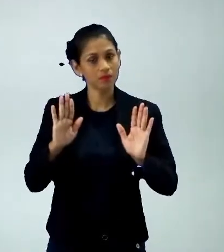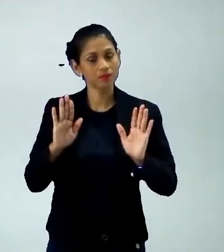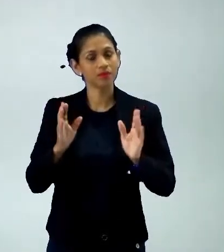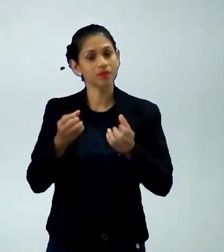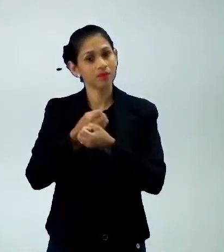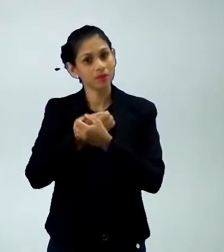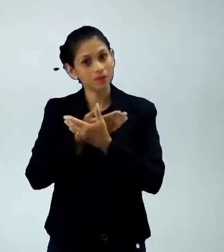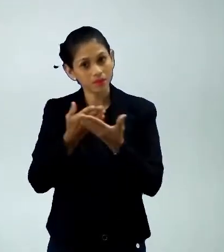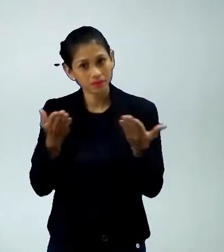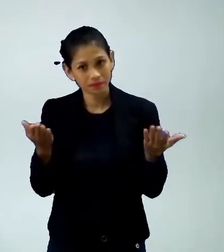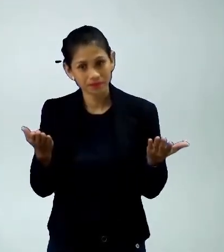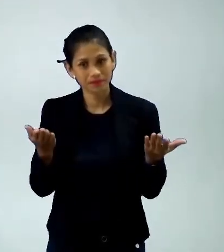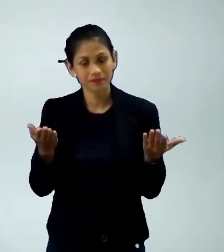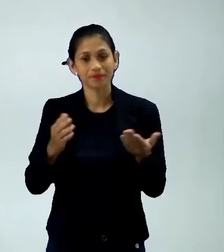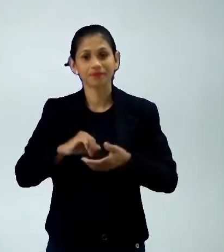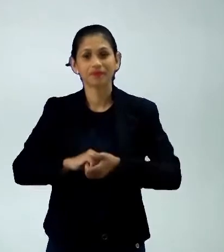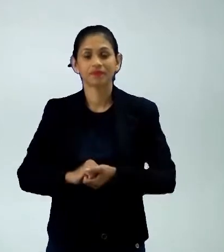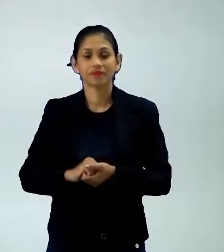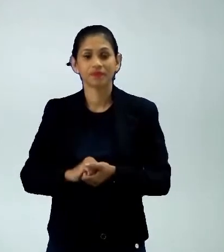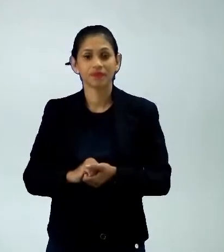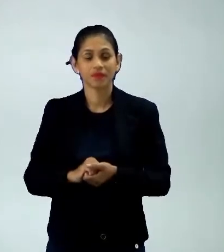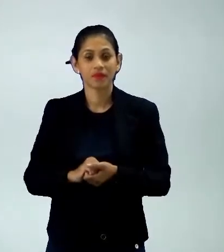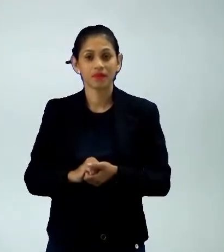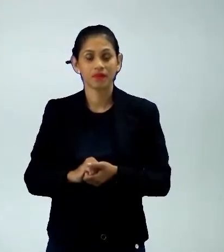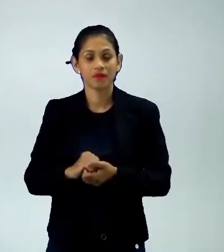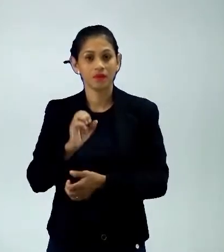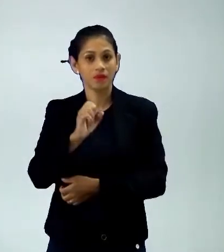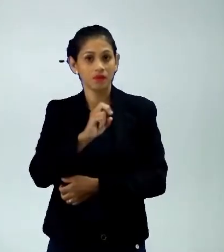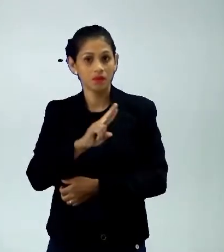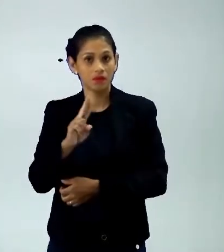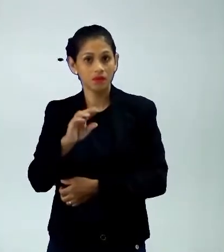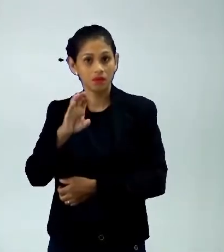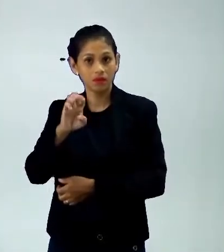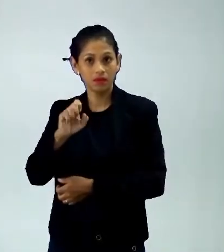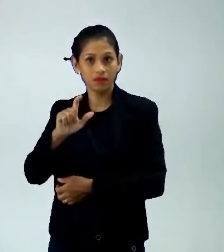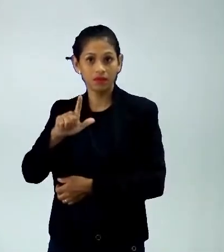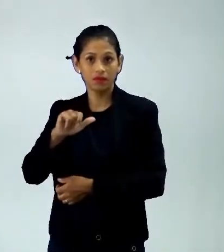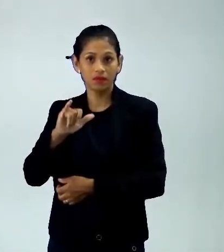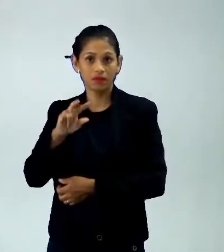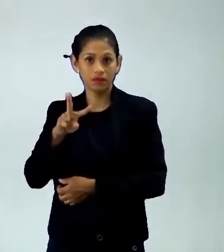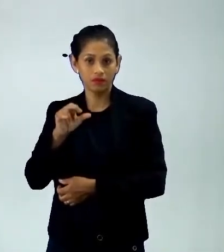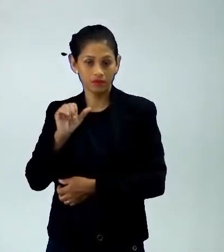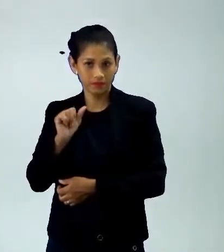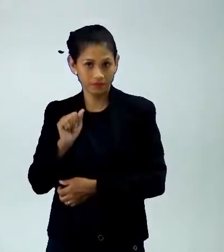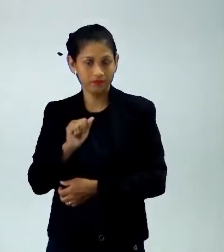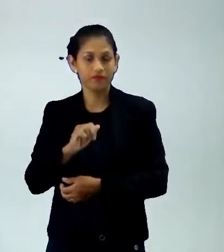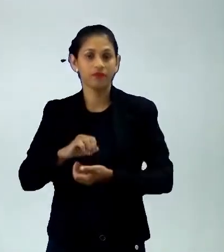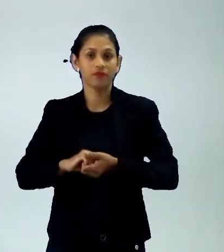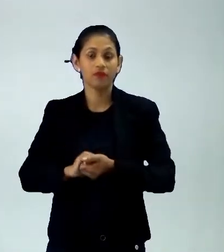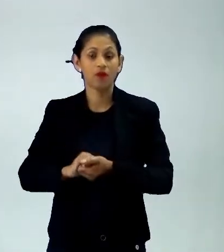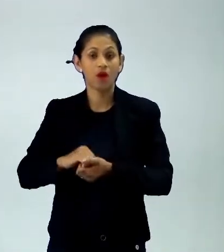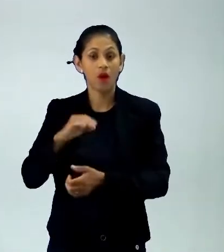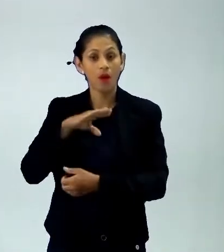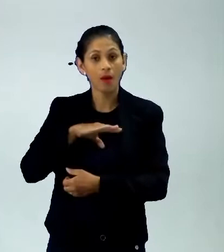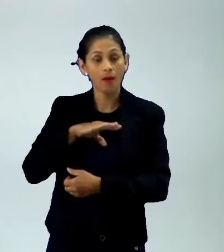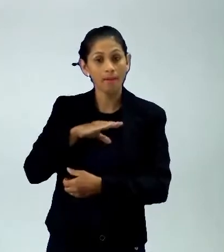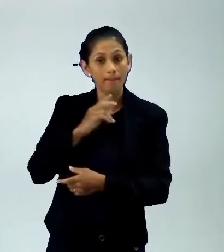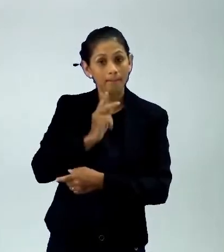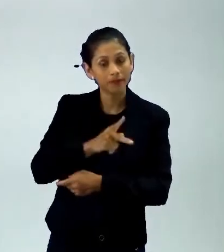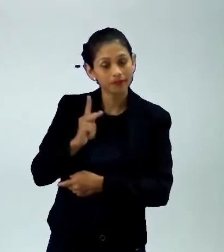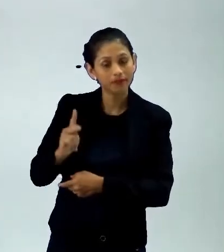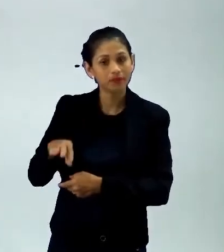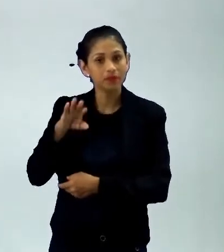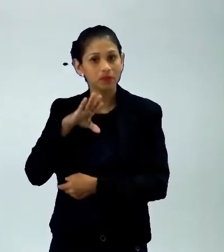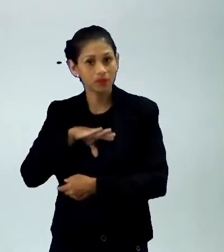Olá, tudo bem com vocês? Pessoal, eu me chamo Elívia Soares, sou professora de língua portuguesa. Hoje